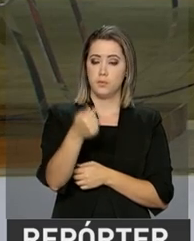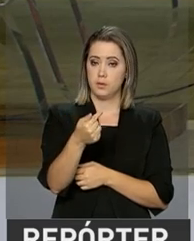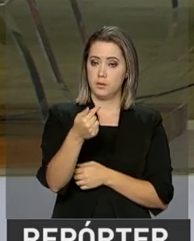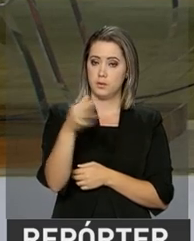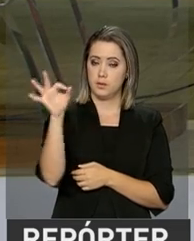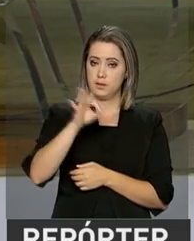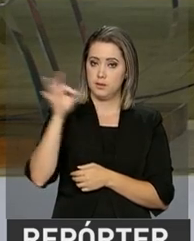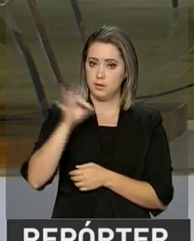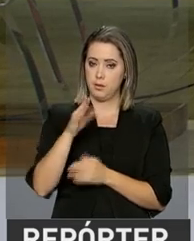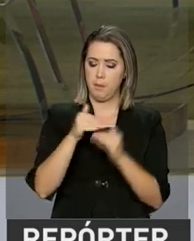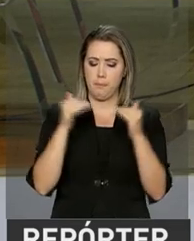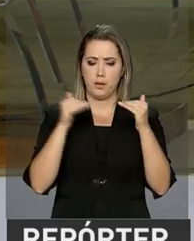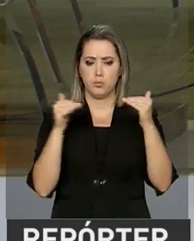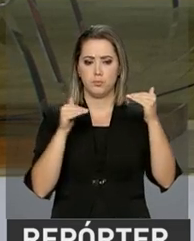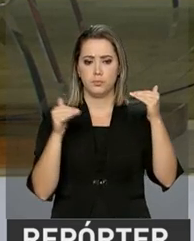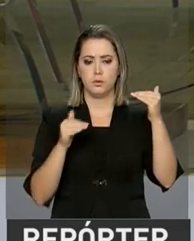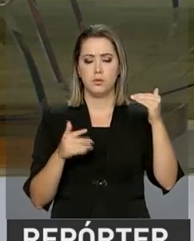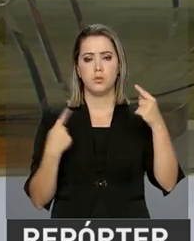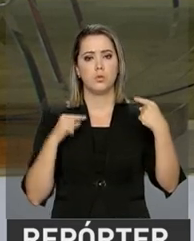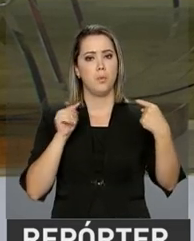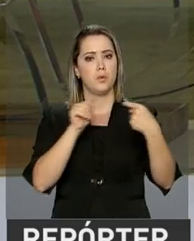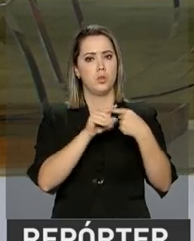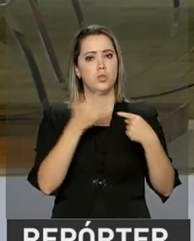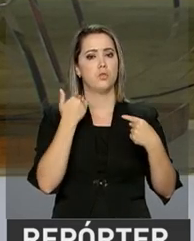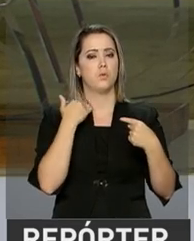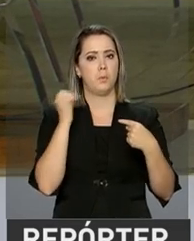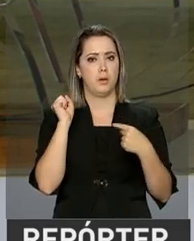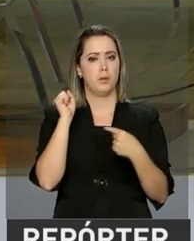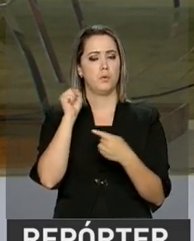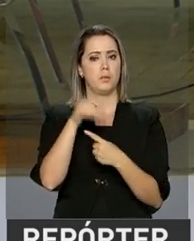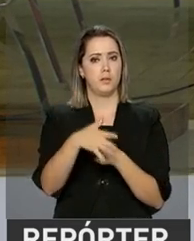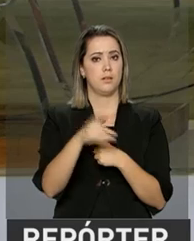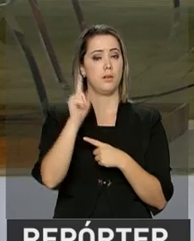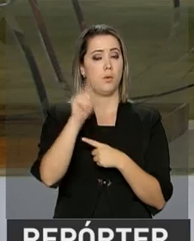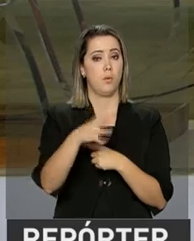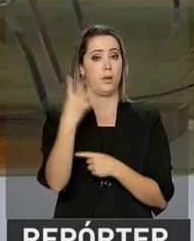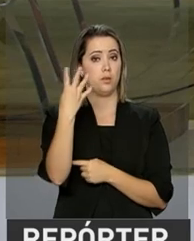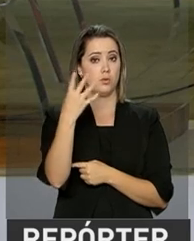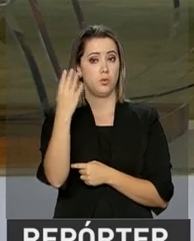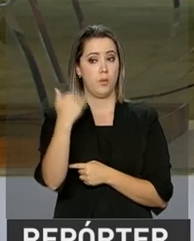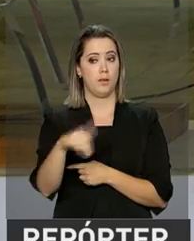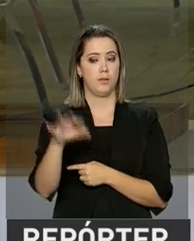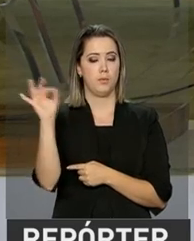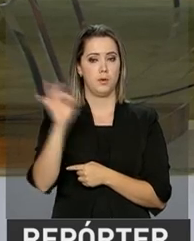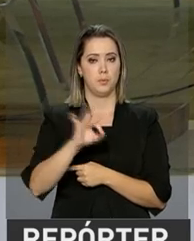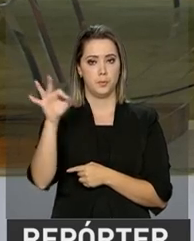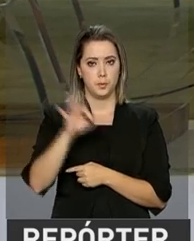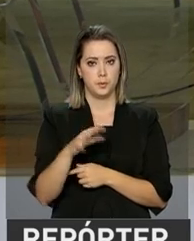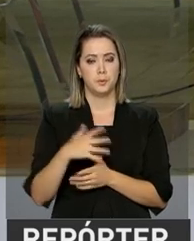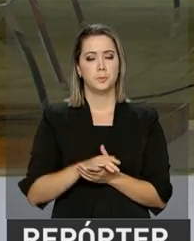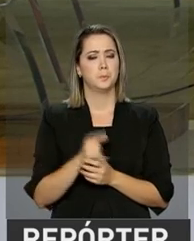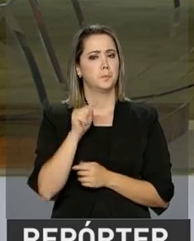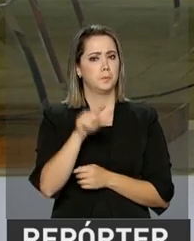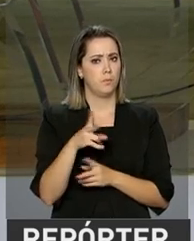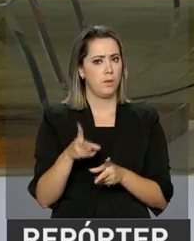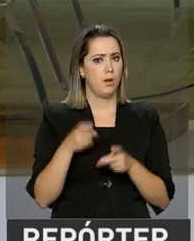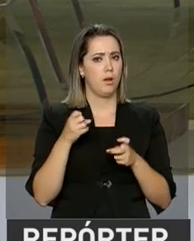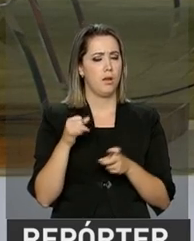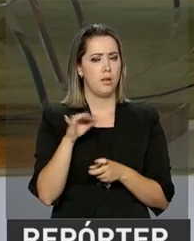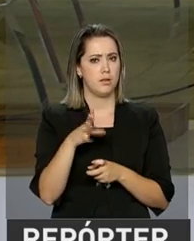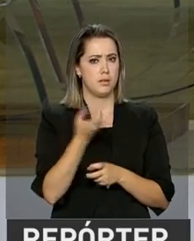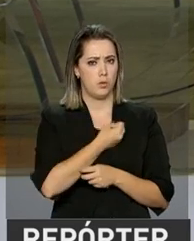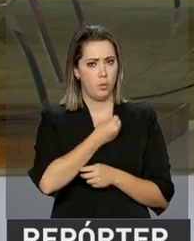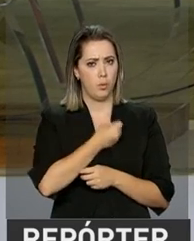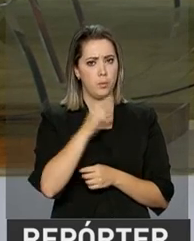por abaixo do centro da Meta do Banco Central para este ano que é de 4,5 por. esta estatística